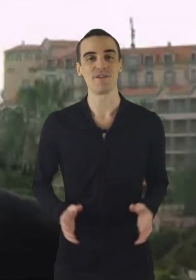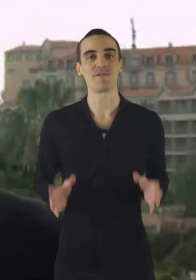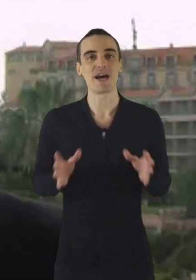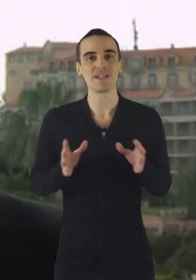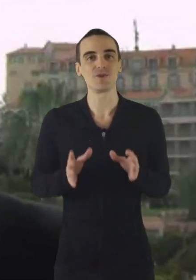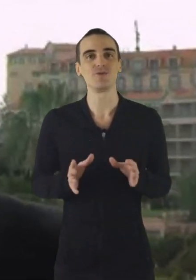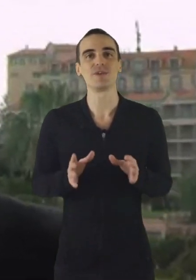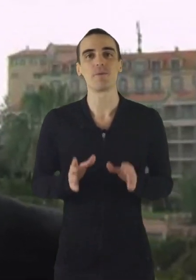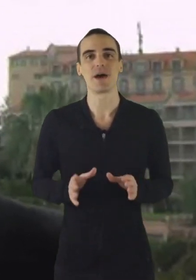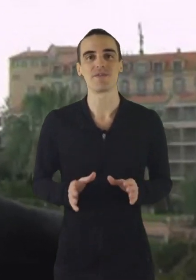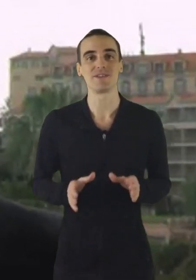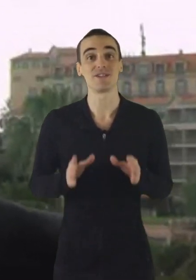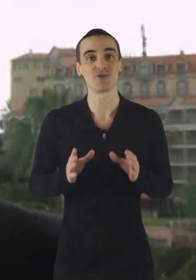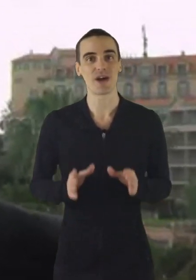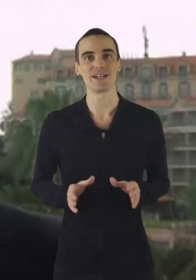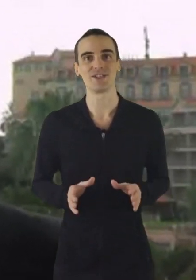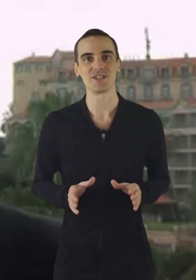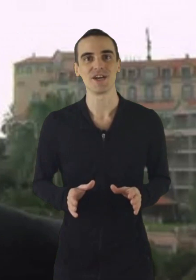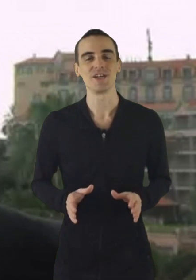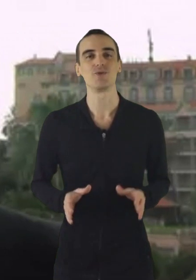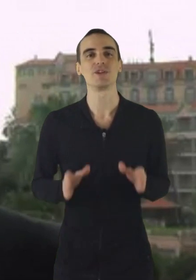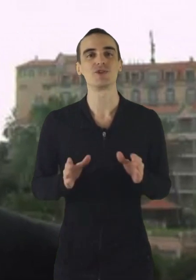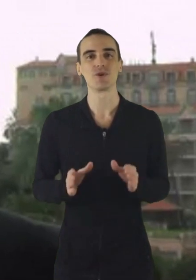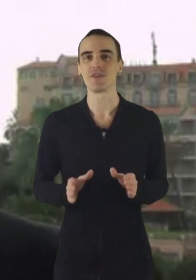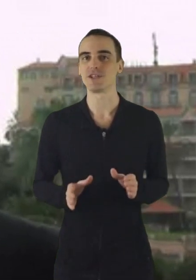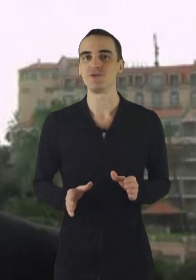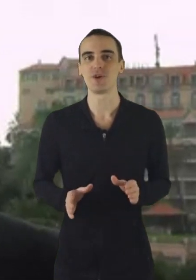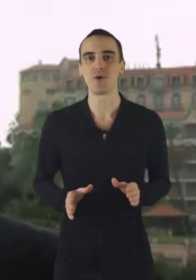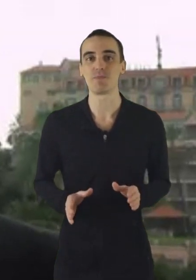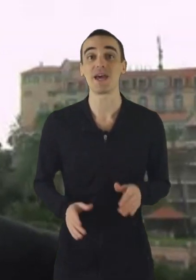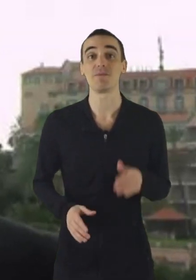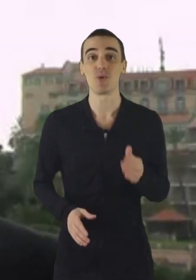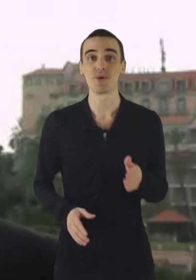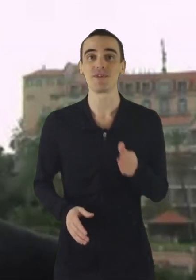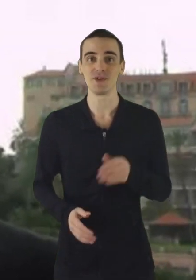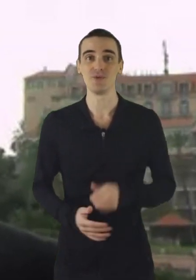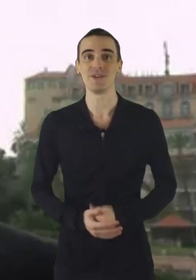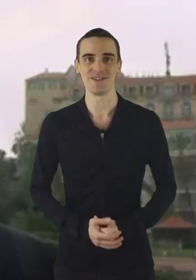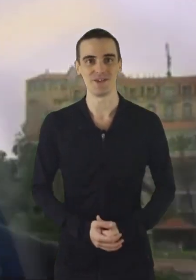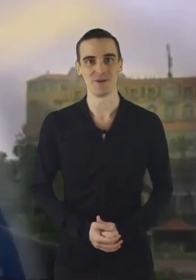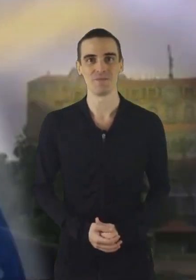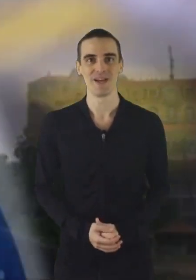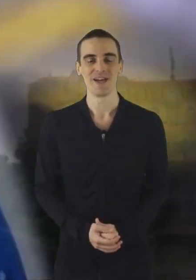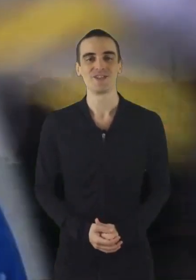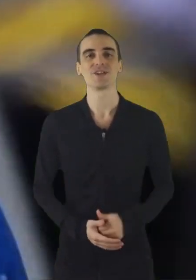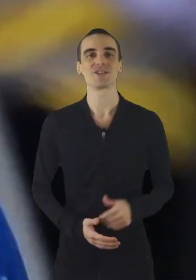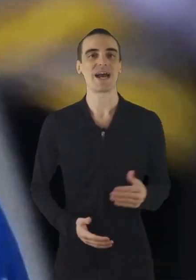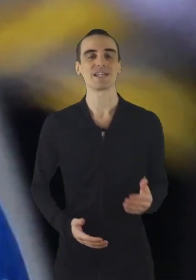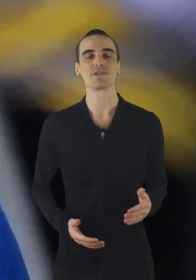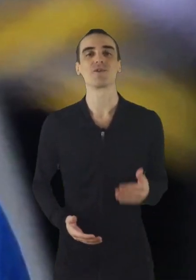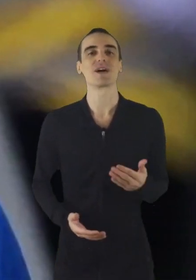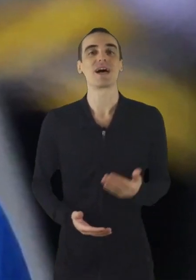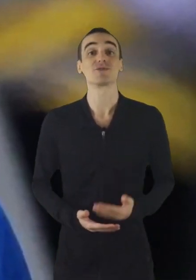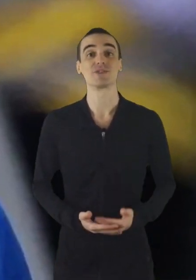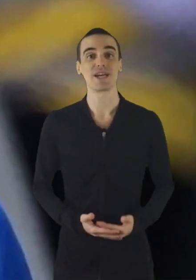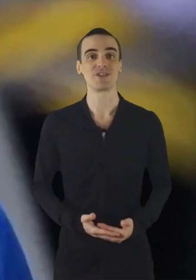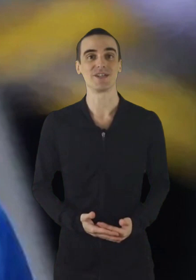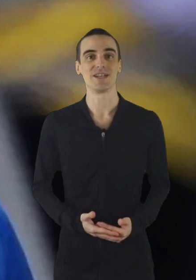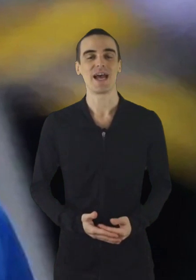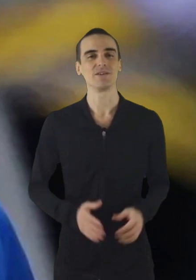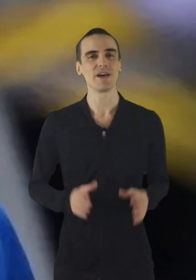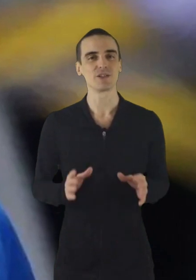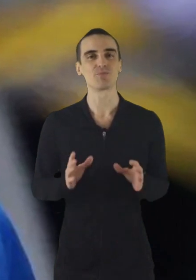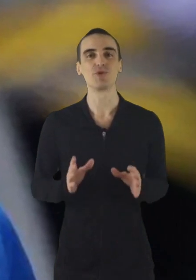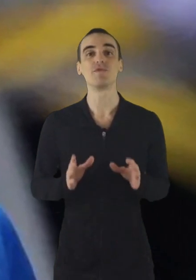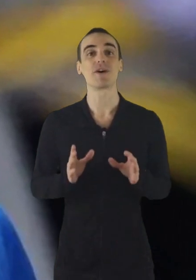gatuso ídolo do futebol italiano que foi demitido na última semana aos 44 anos a Bel tem sido procurado por diversas